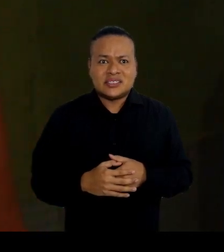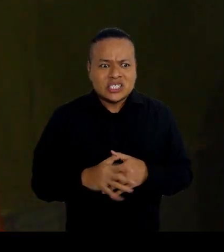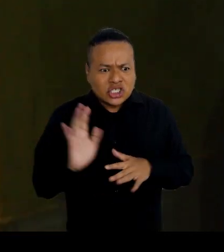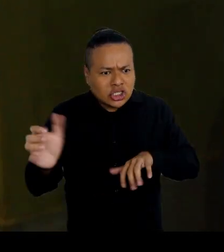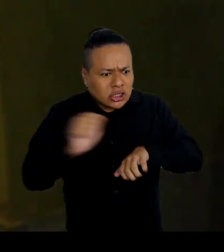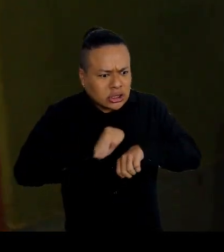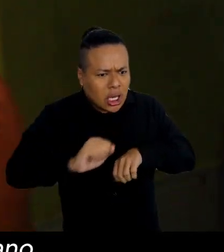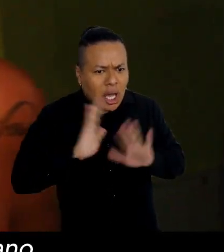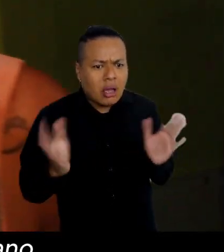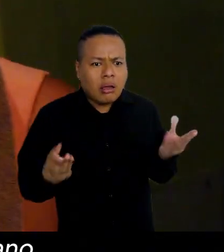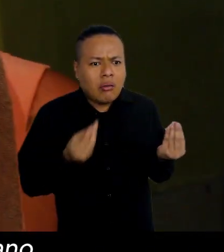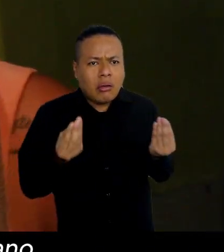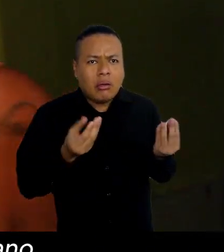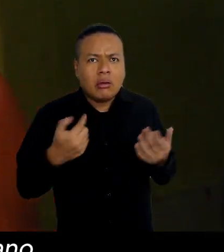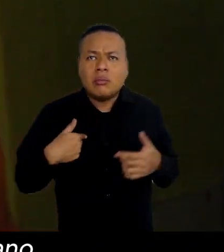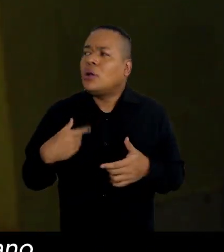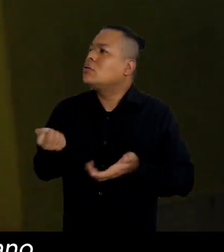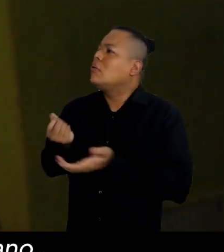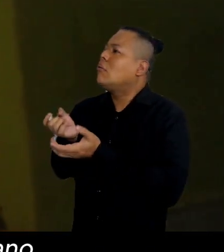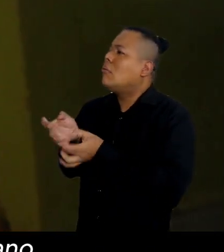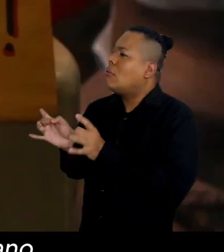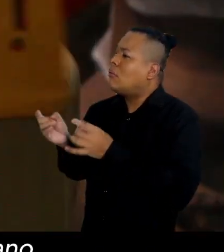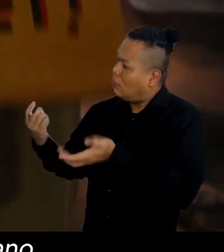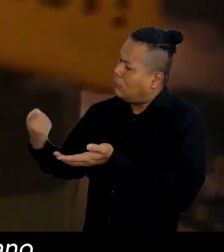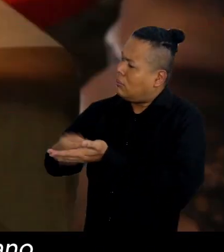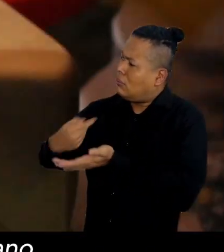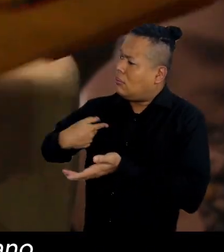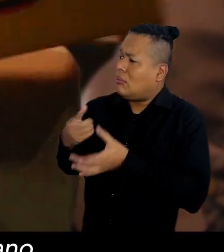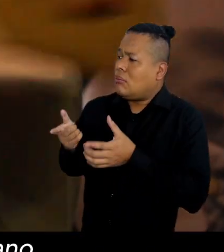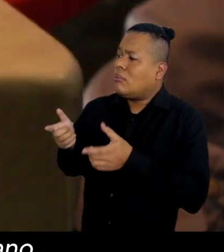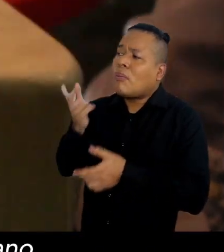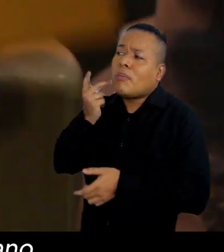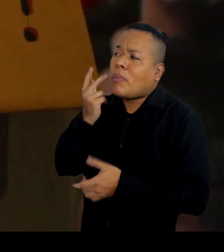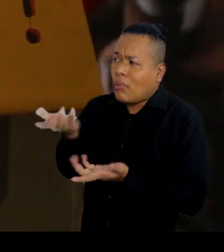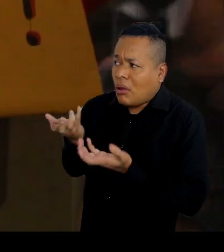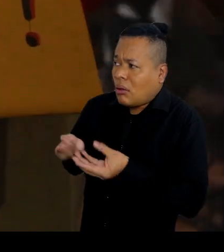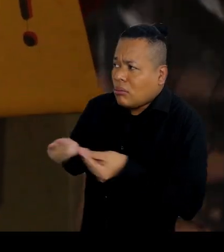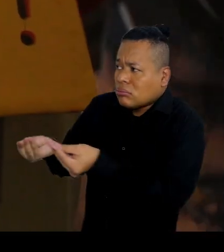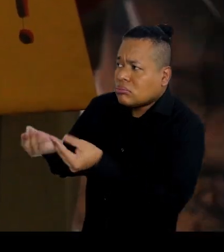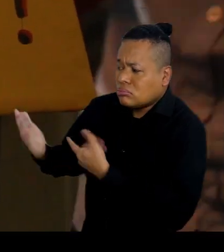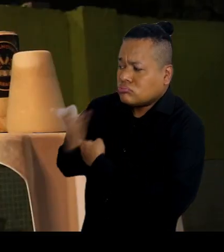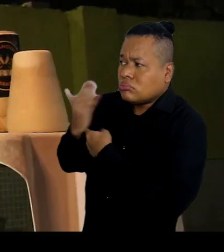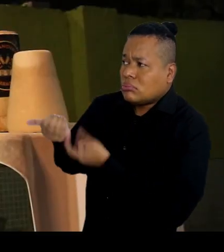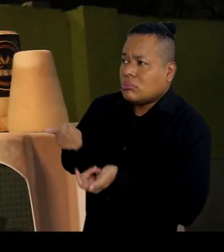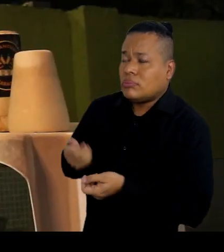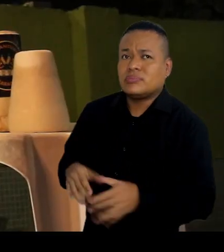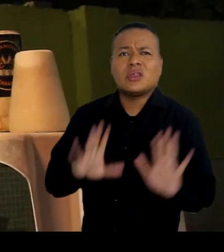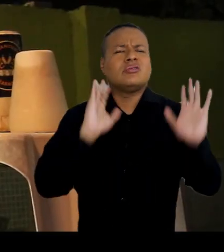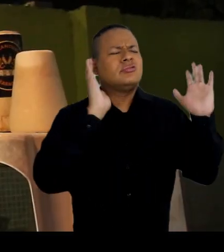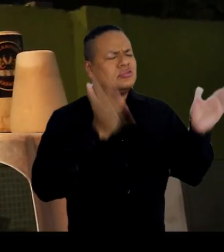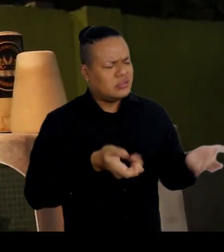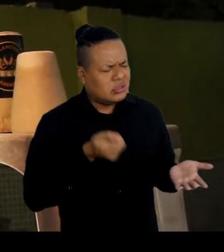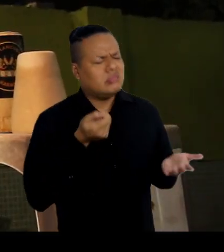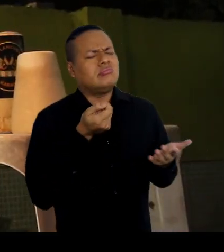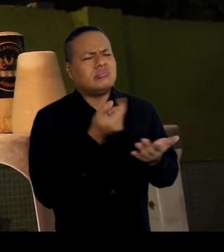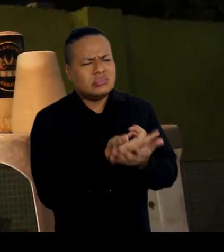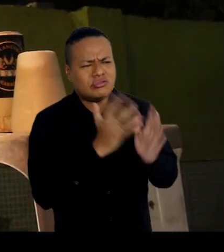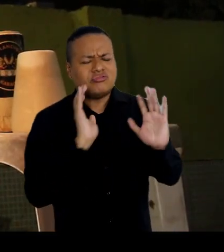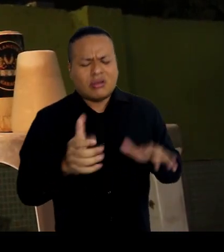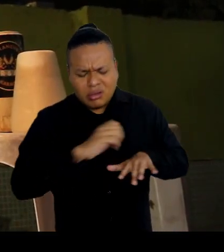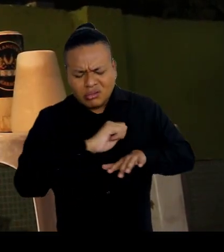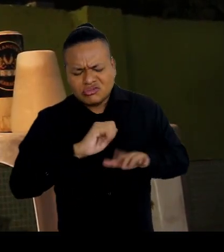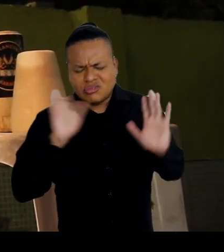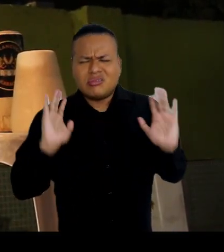Já engraxou? Pô, mas pelo menos compra um bombom aí pra me ajudar, mano. Já comprei,